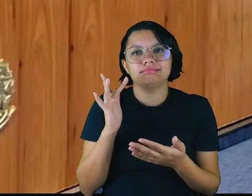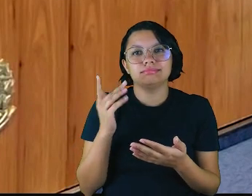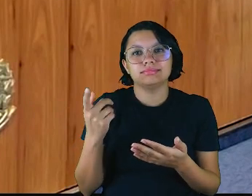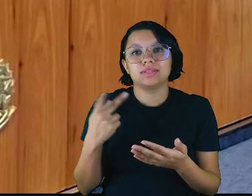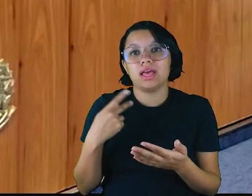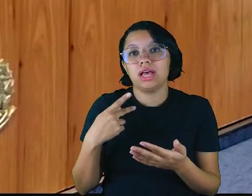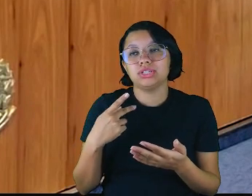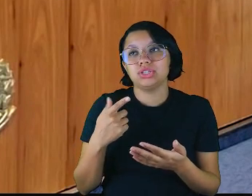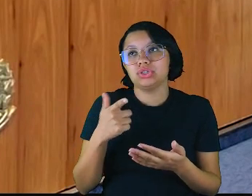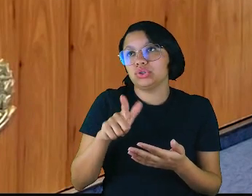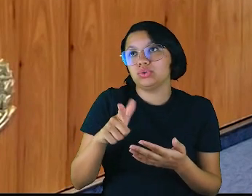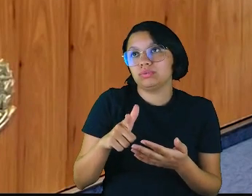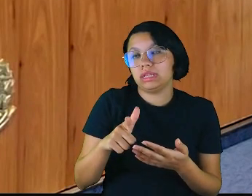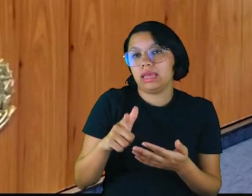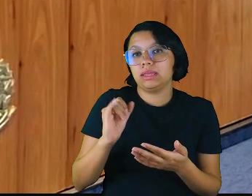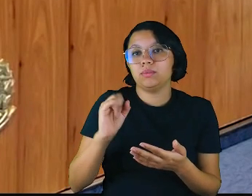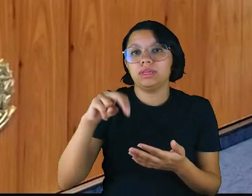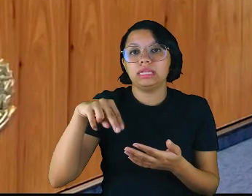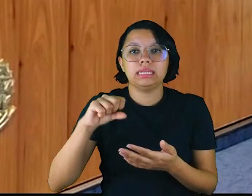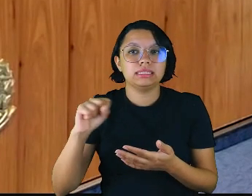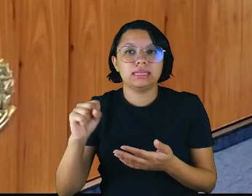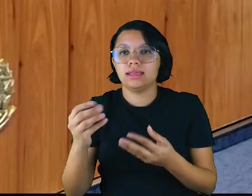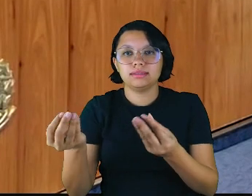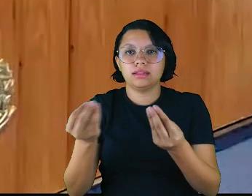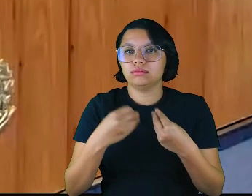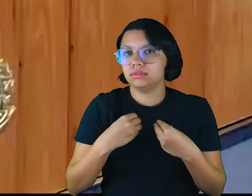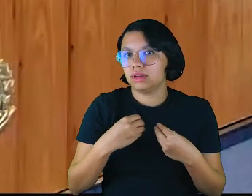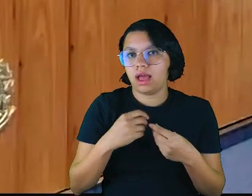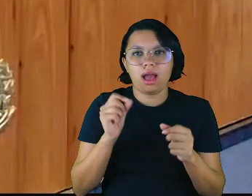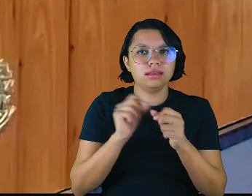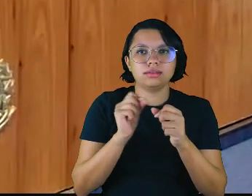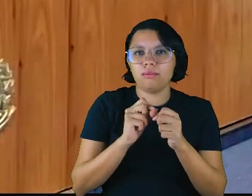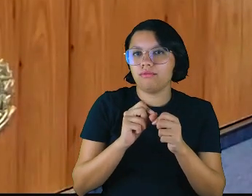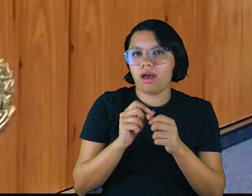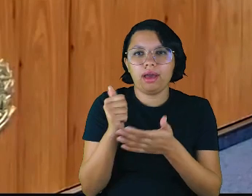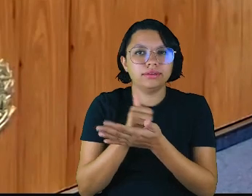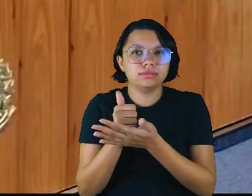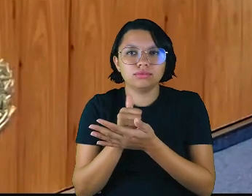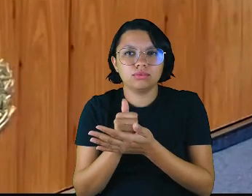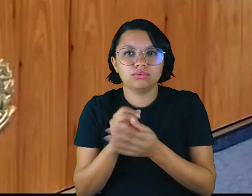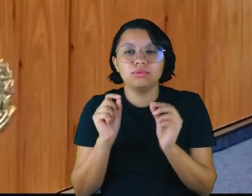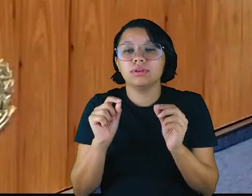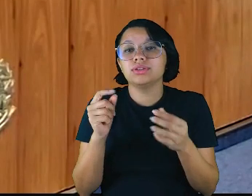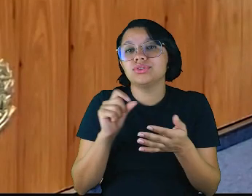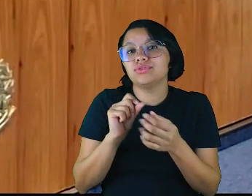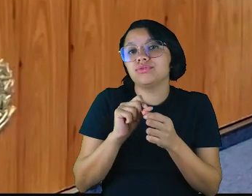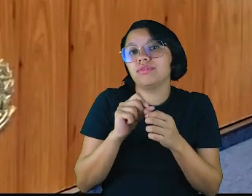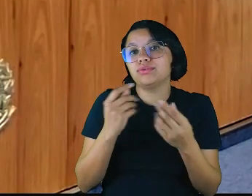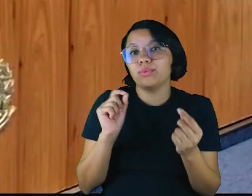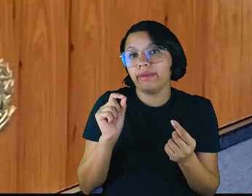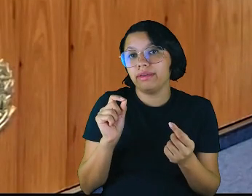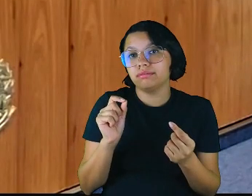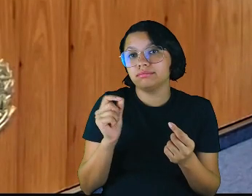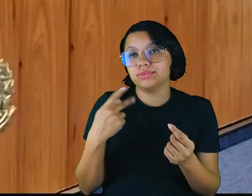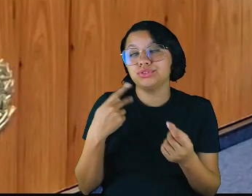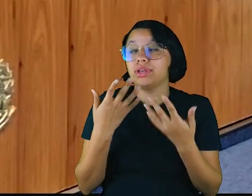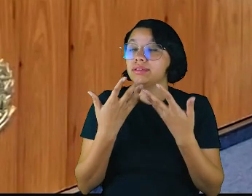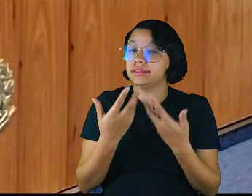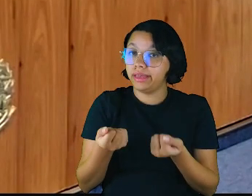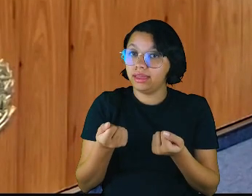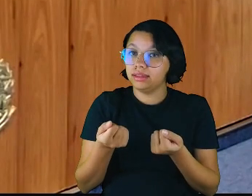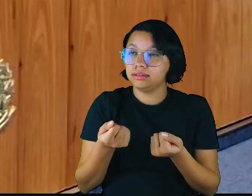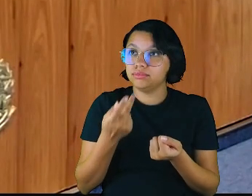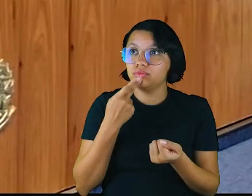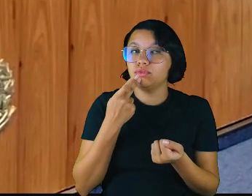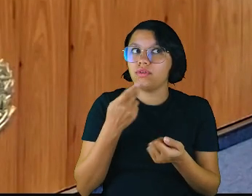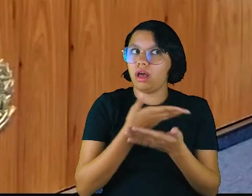acaba não tendo isso, o INSS não traz isso, o INSS não faz esse controle, e aí o que a gente faz? A gente aceita,